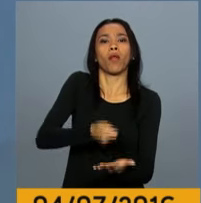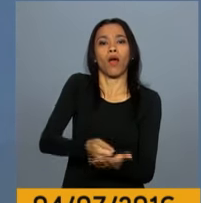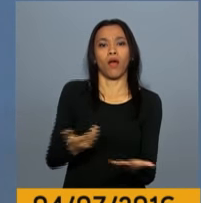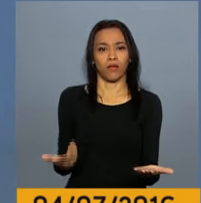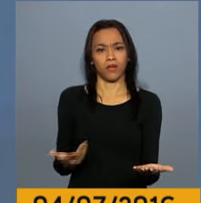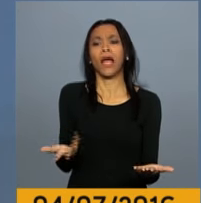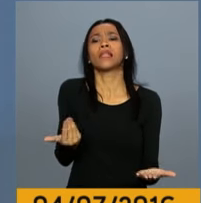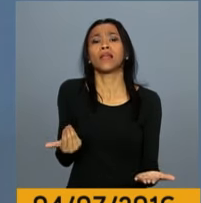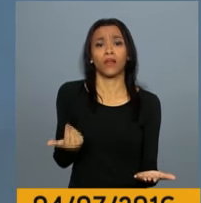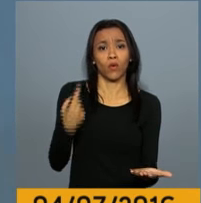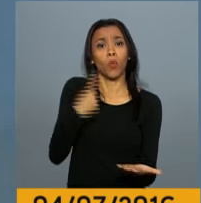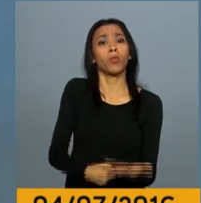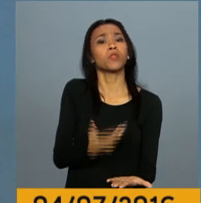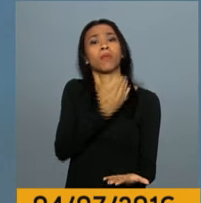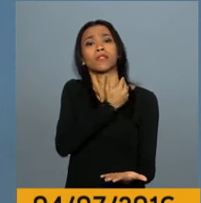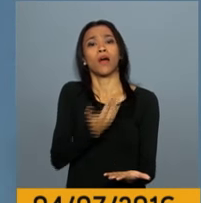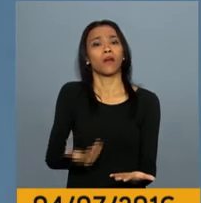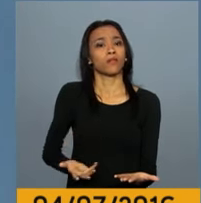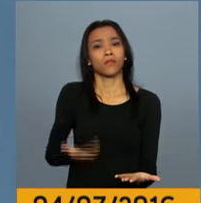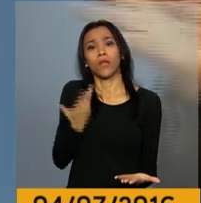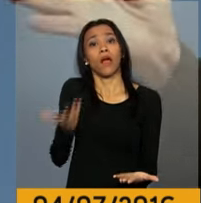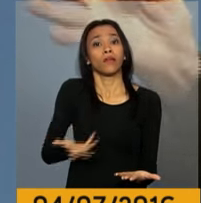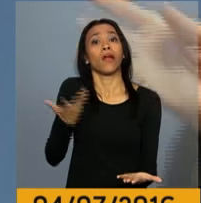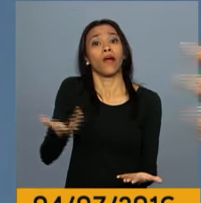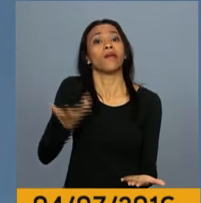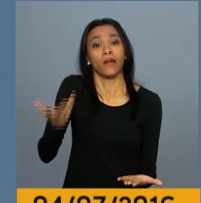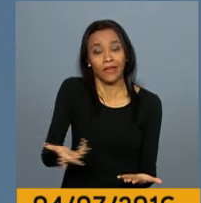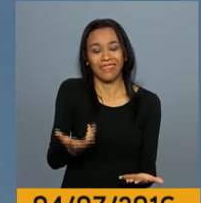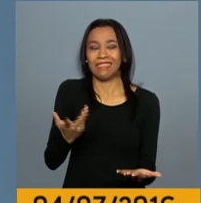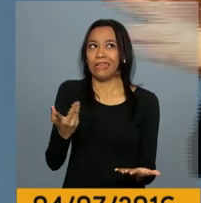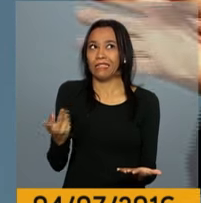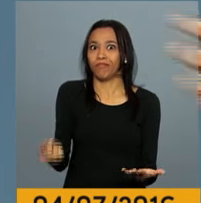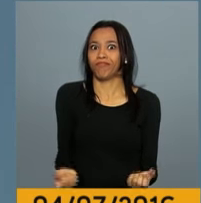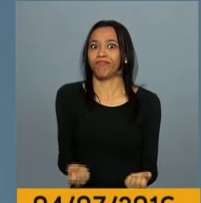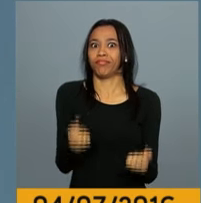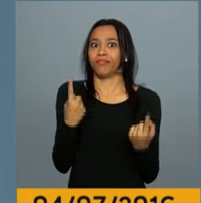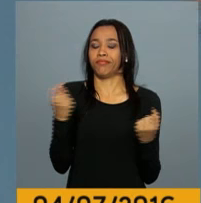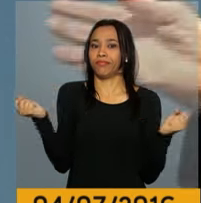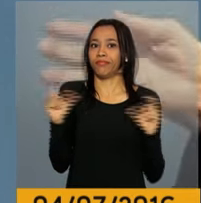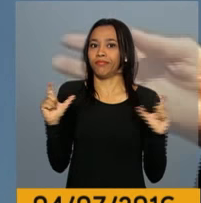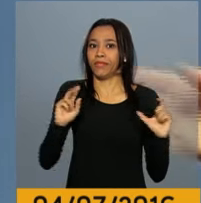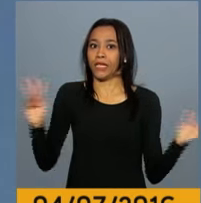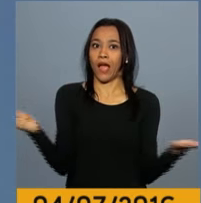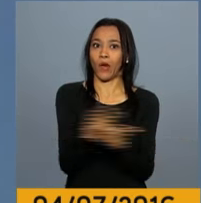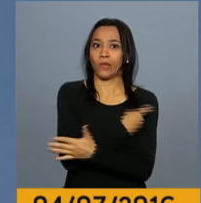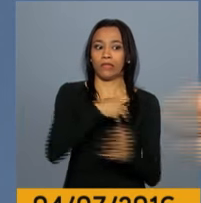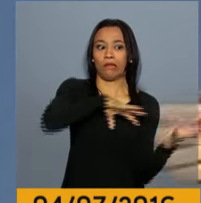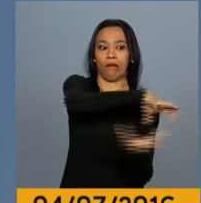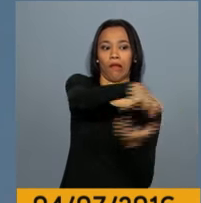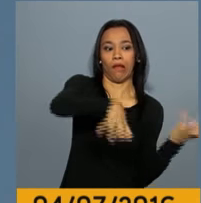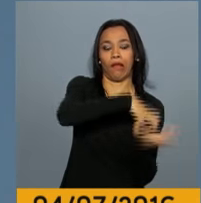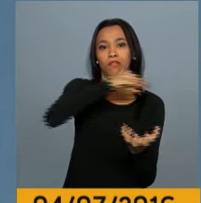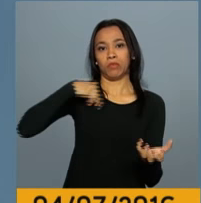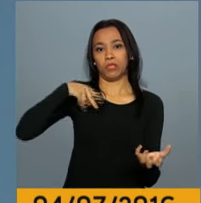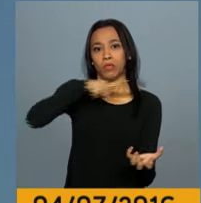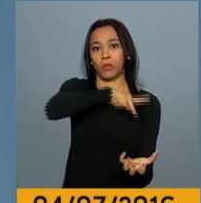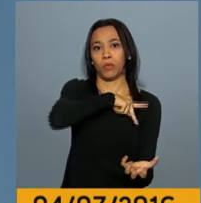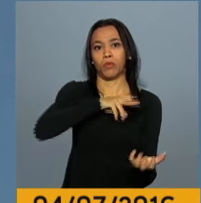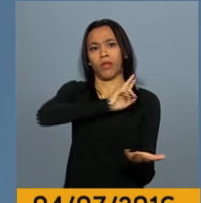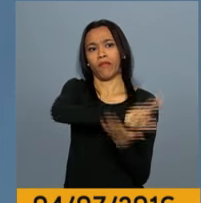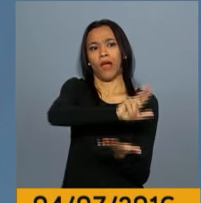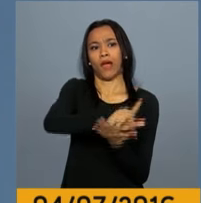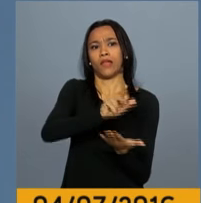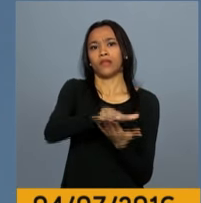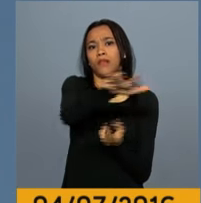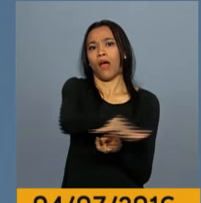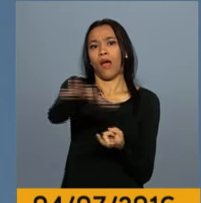acordo firmado, e daí nós corremos o risco de ter greve no funcionalismo, no judiciário, no Ministério Público, nos vários setores essenciais. Seria